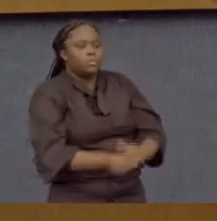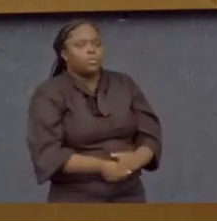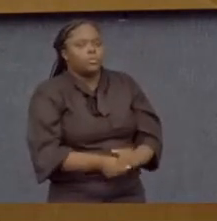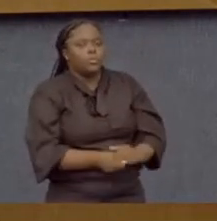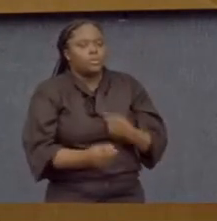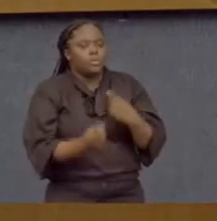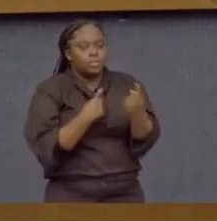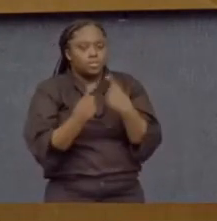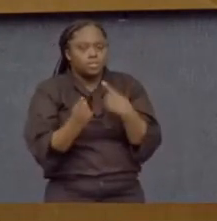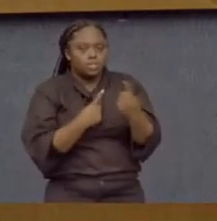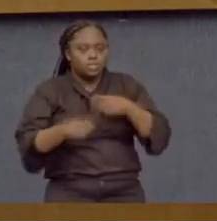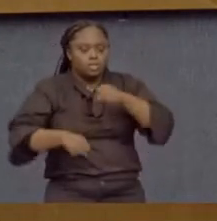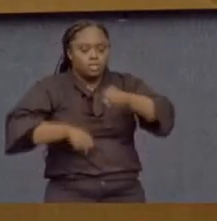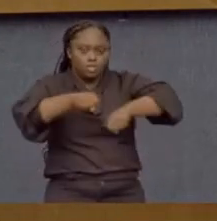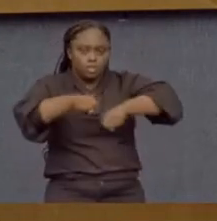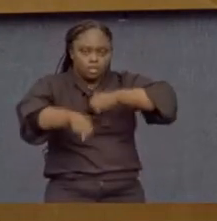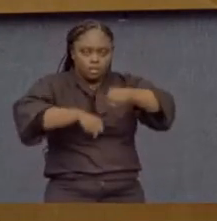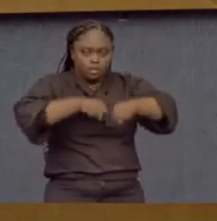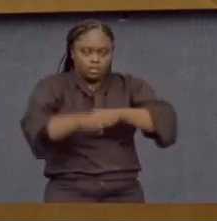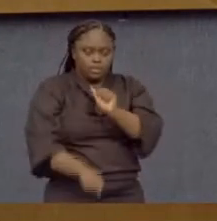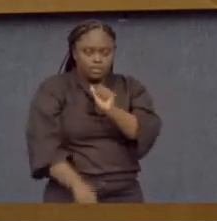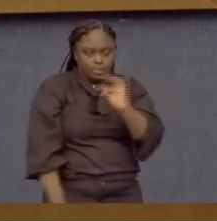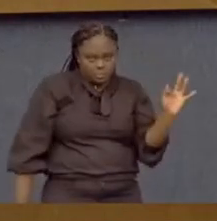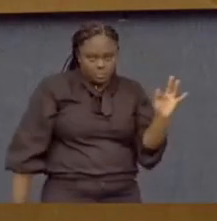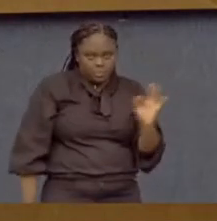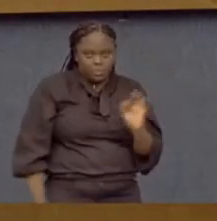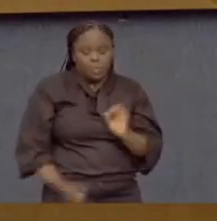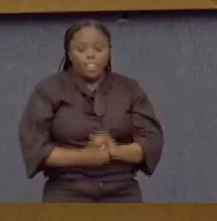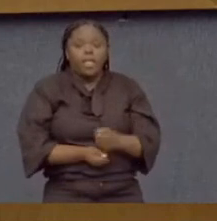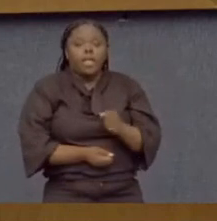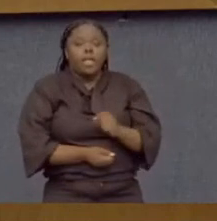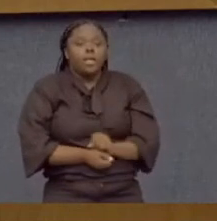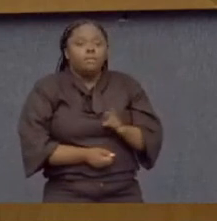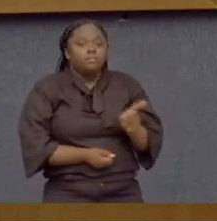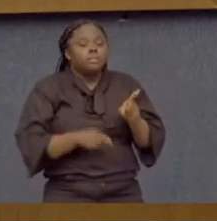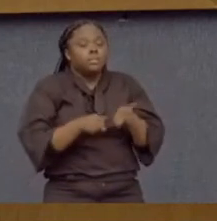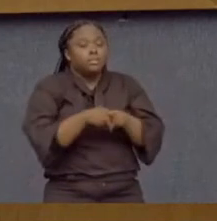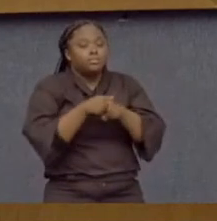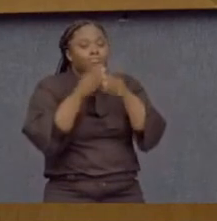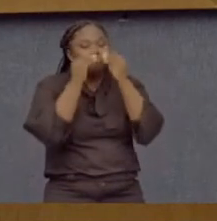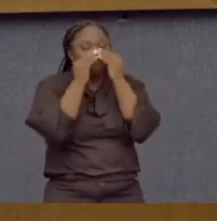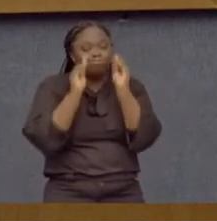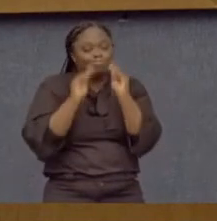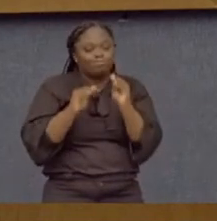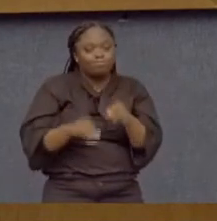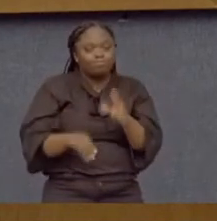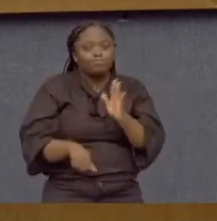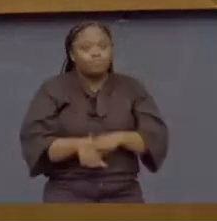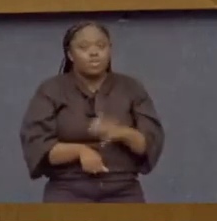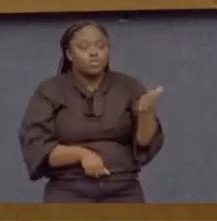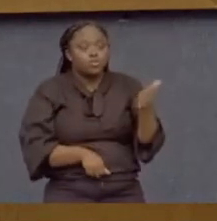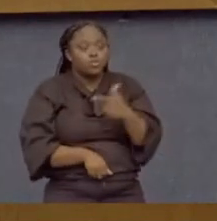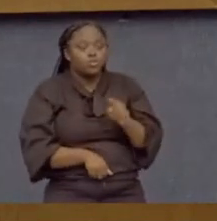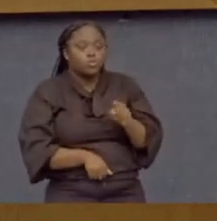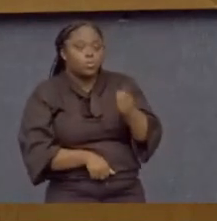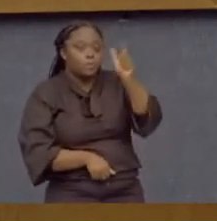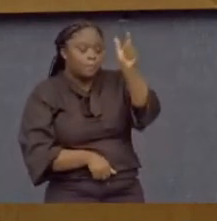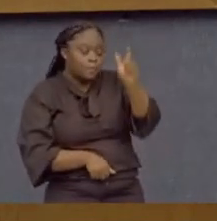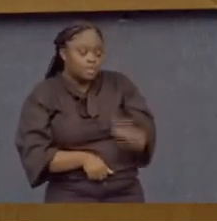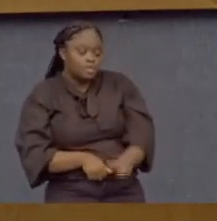bendita ciclovia da Afonso Pena, enquanto ignora que mais de 12.000 pessoas